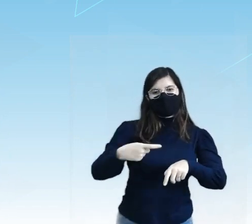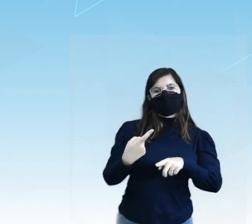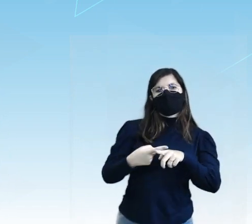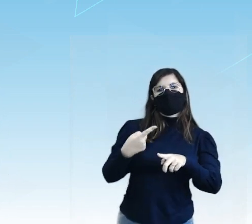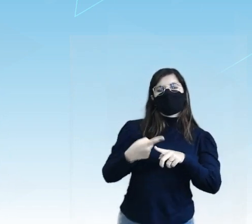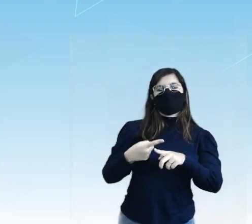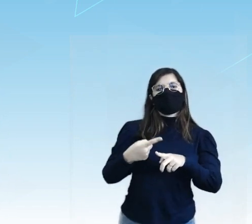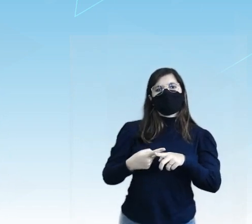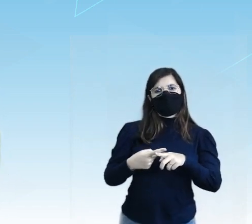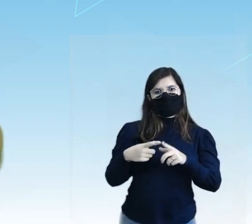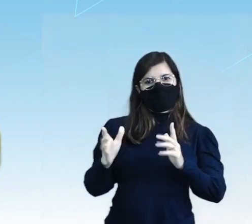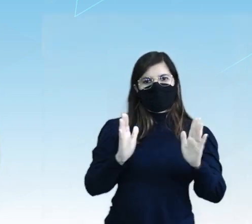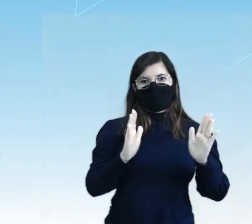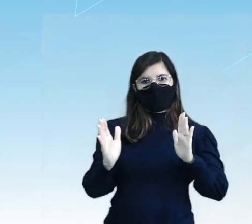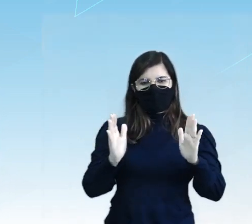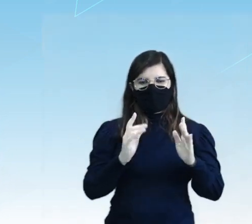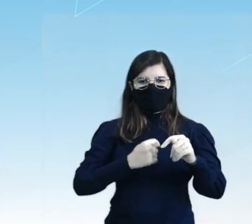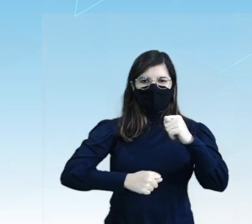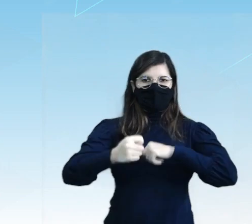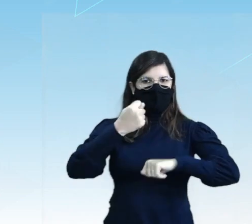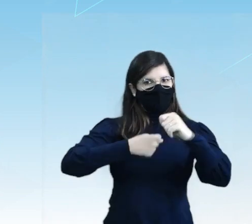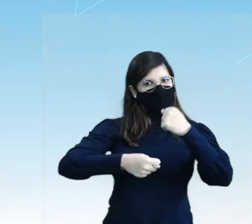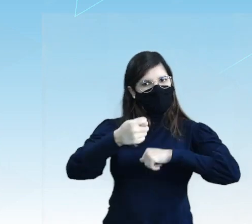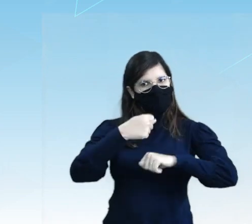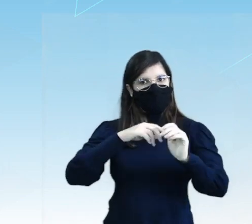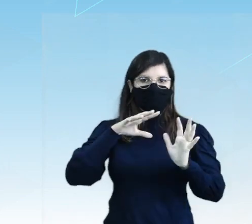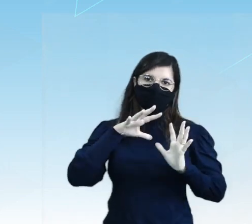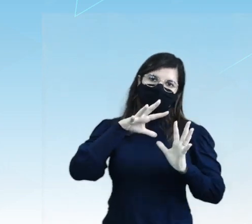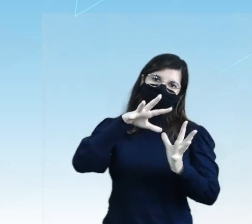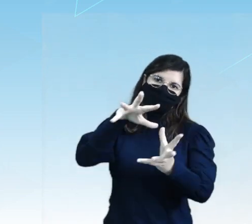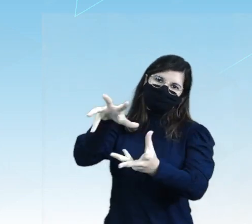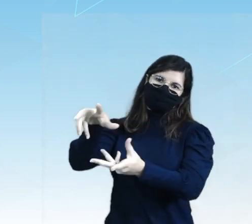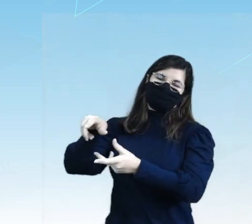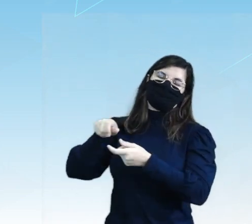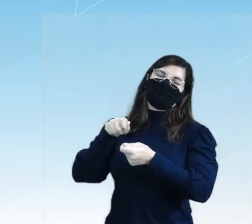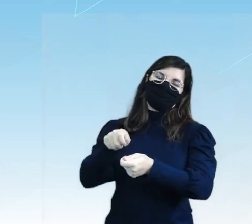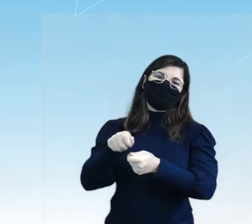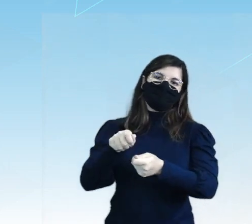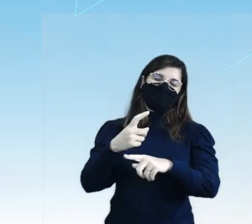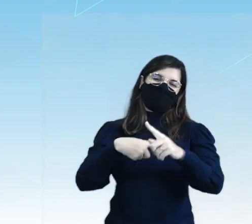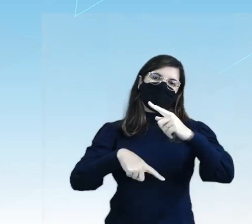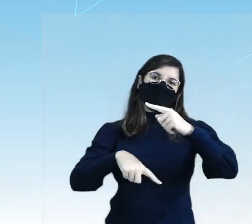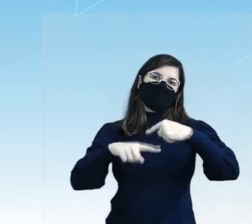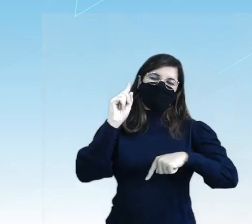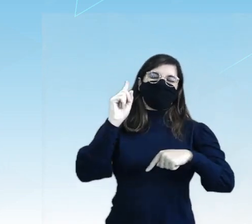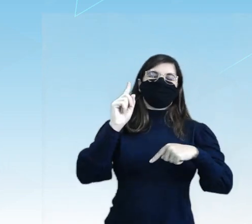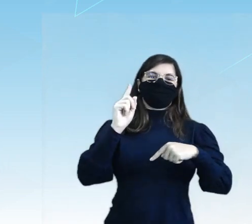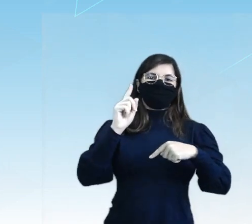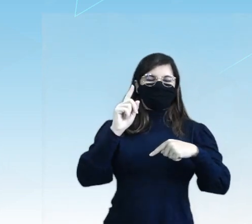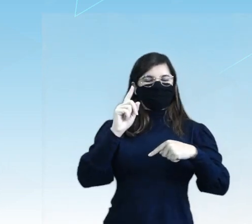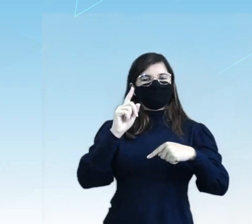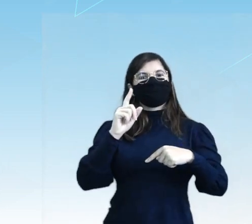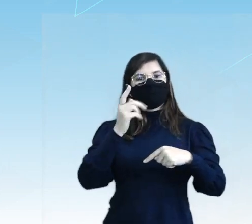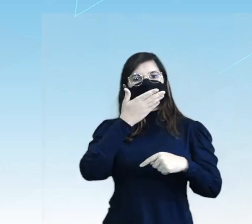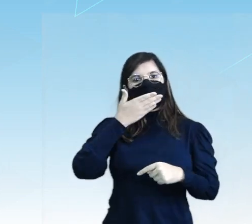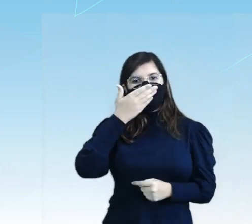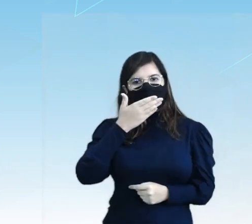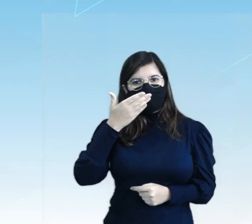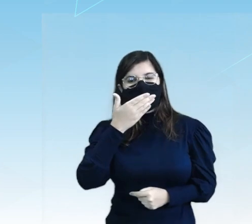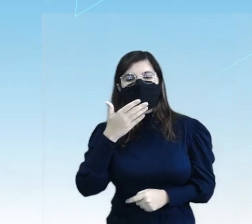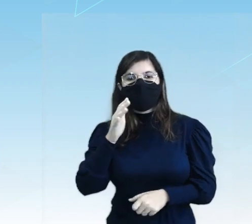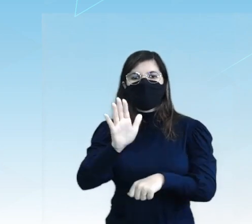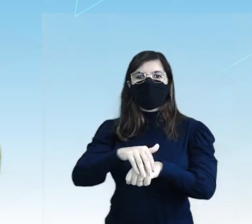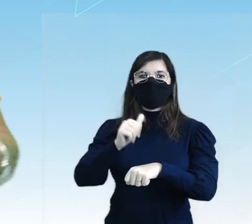porque era um momento da economia mundial era um momento em que o açúcar